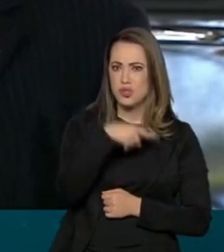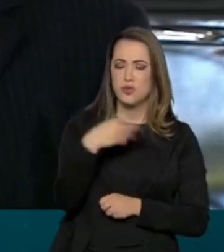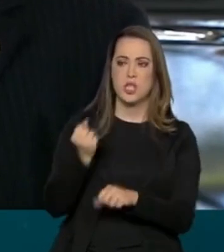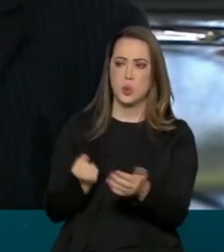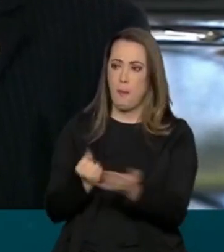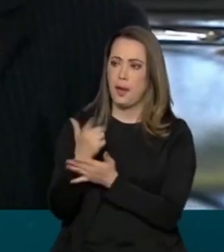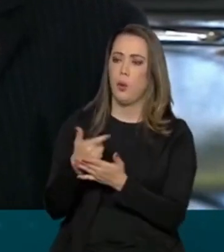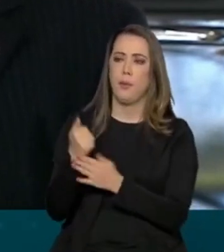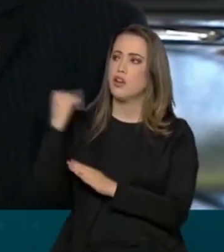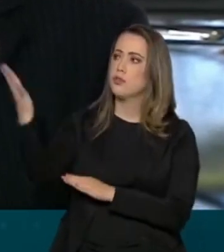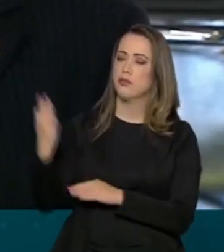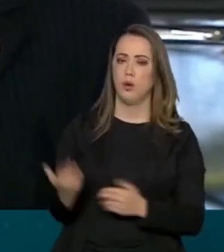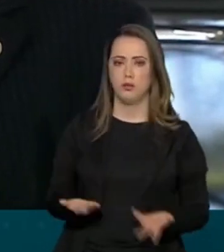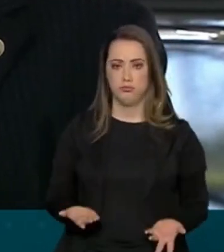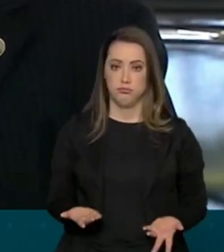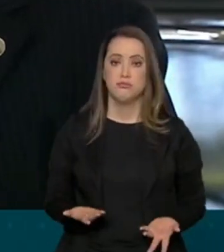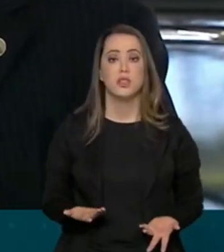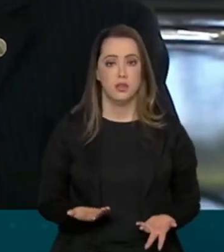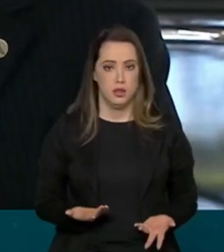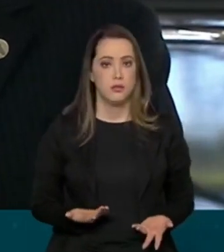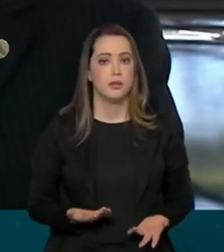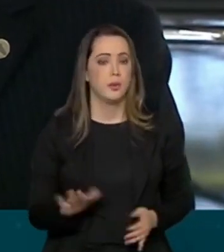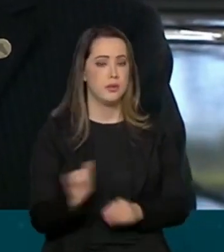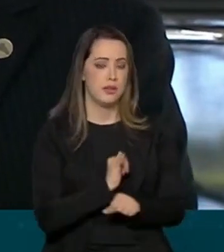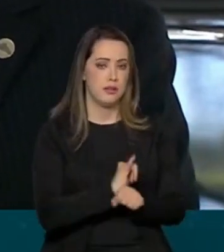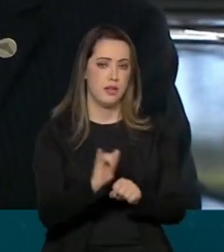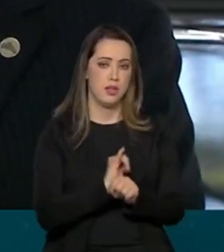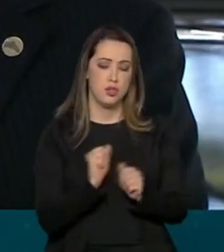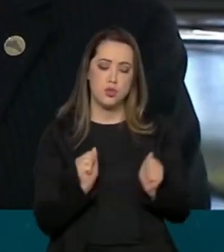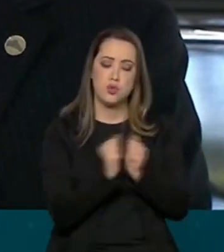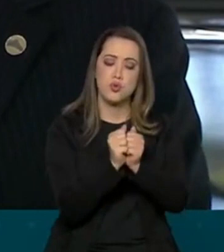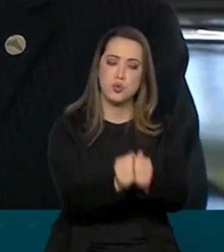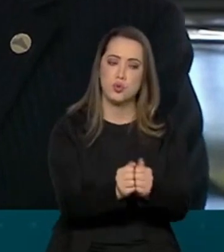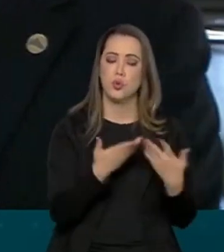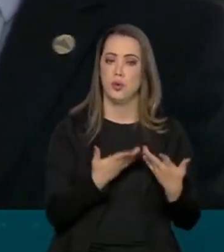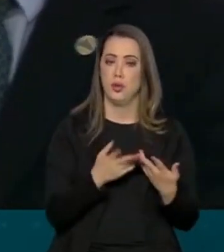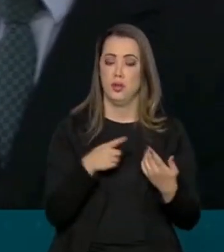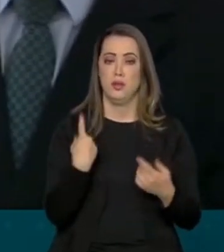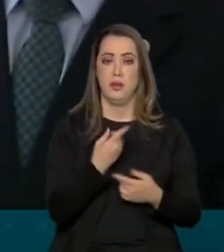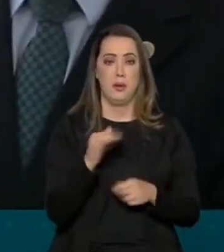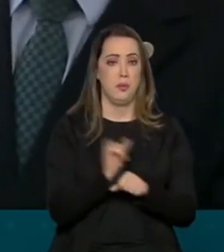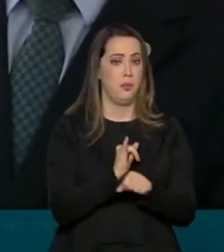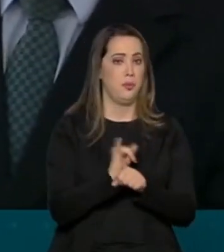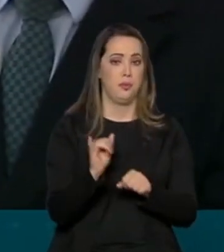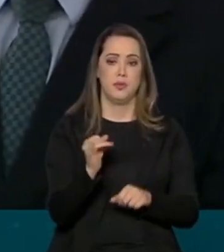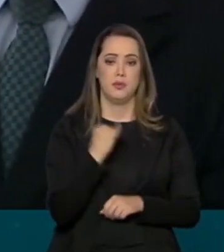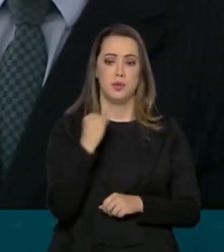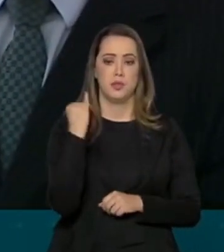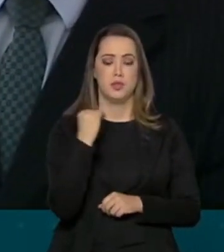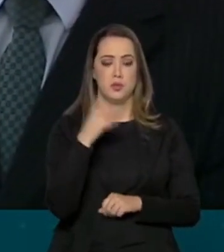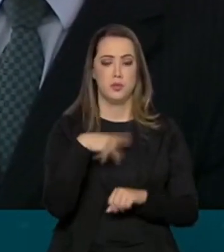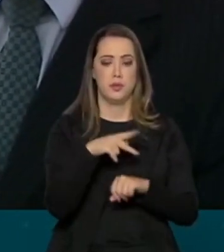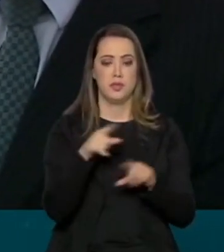importação, né, e é uma estratégia que segue em paralelo, né, é extremamente importante para o país. Ah, sim, também